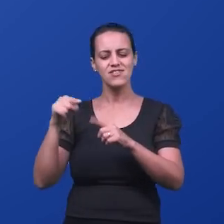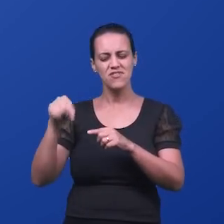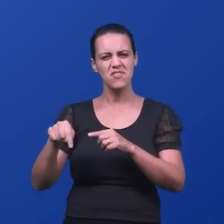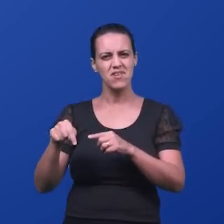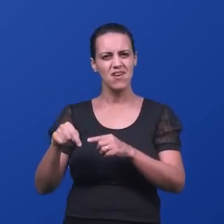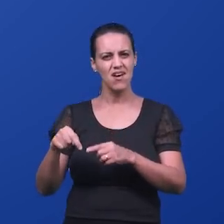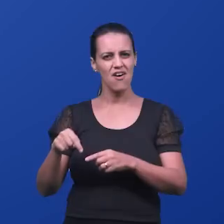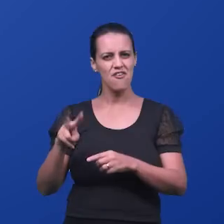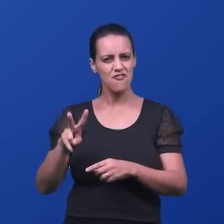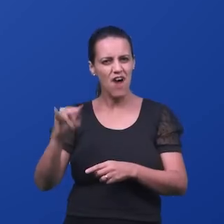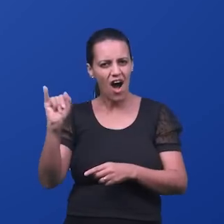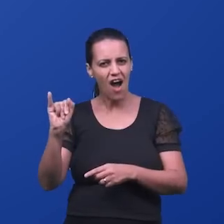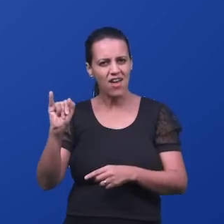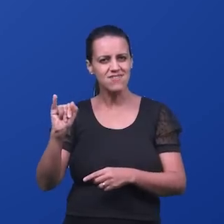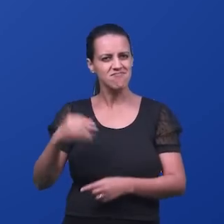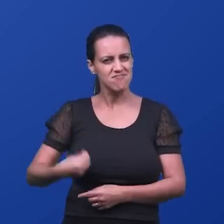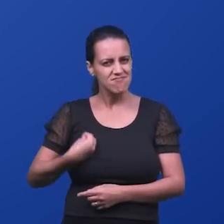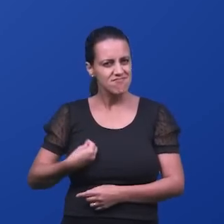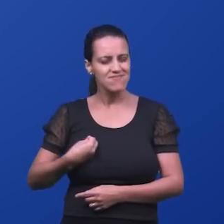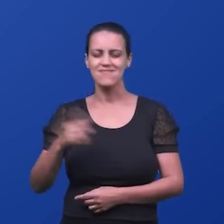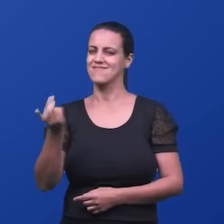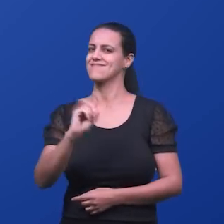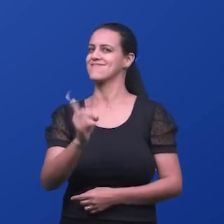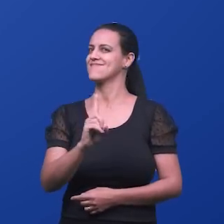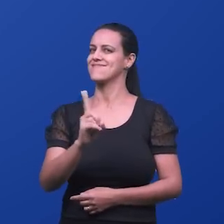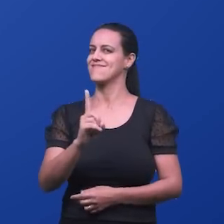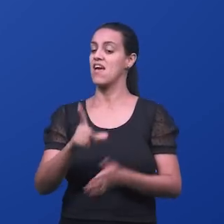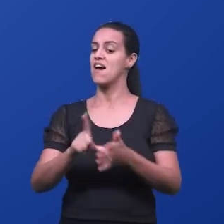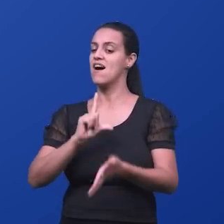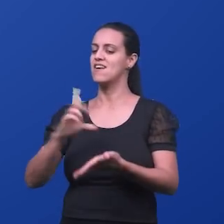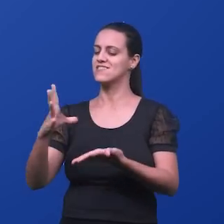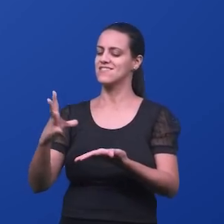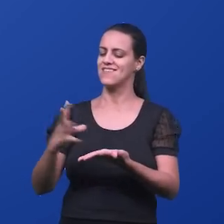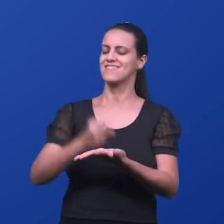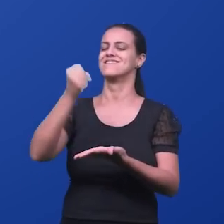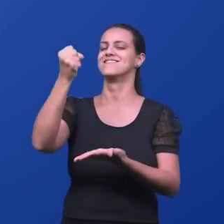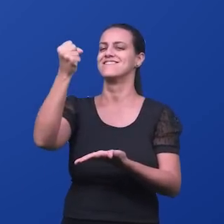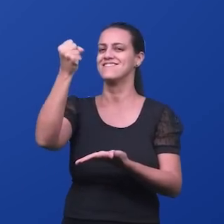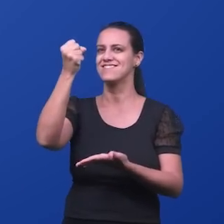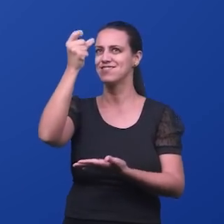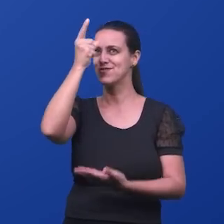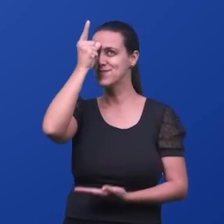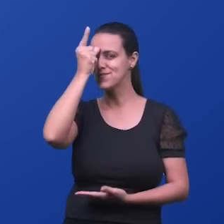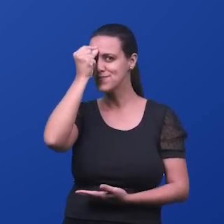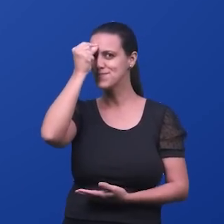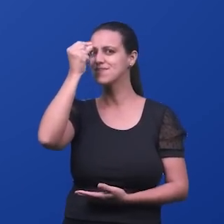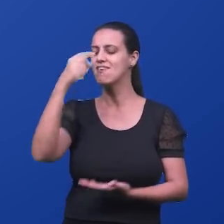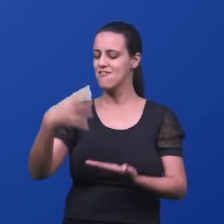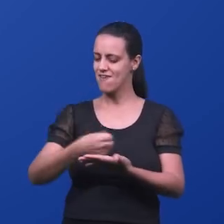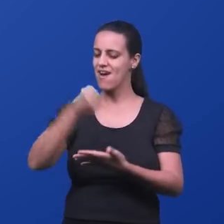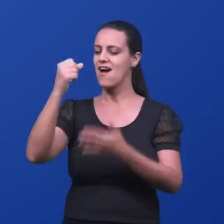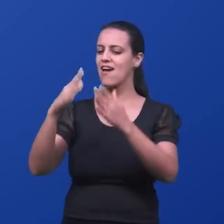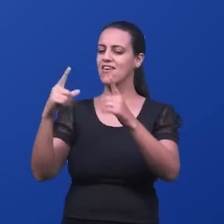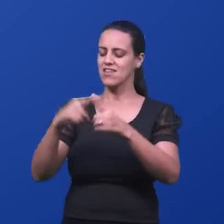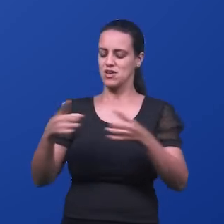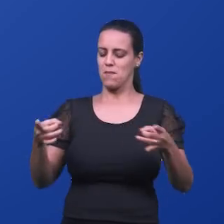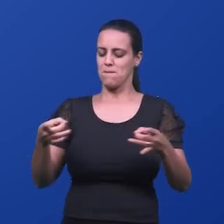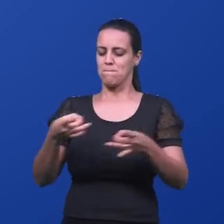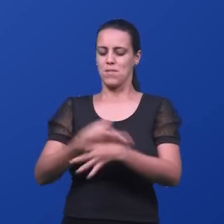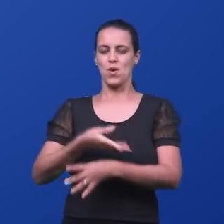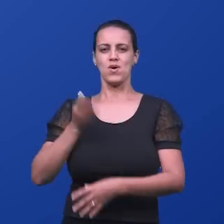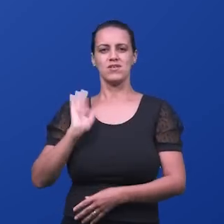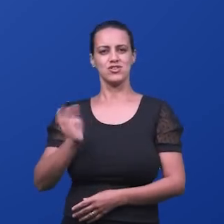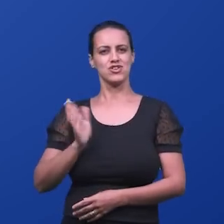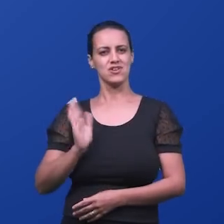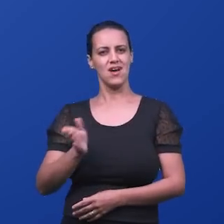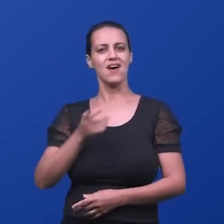esse momento, porque antes será retirada pelo noivo. O noivo virá buscar uma igreja que está pronta, preparada e